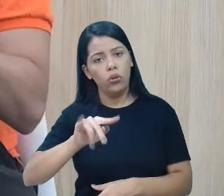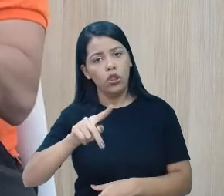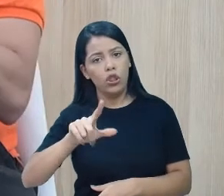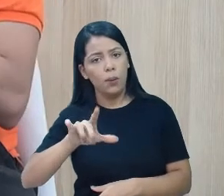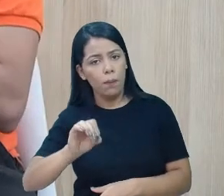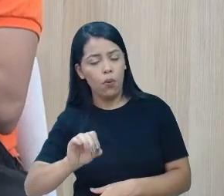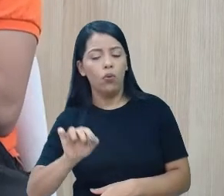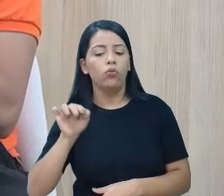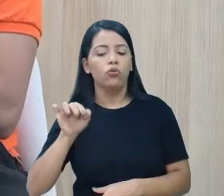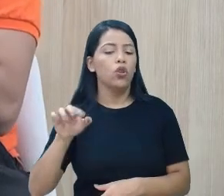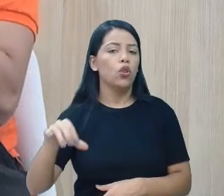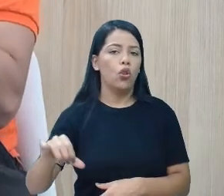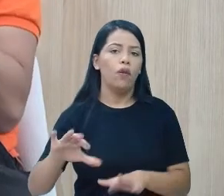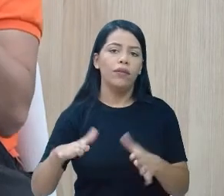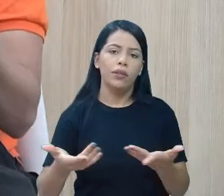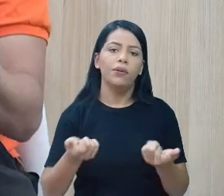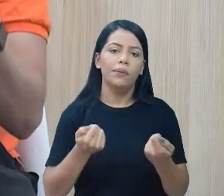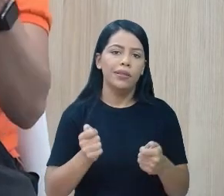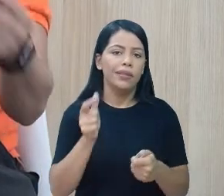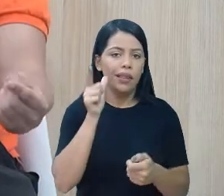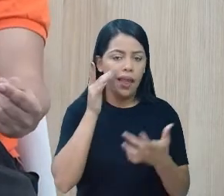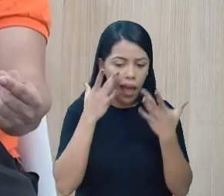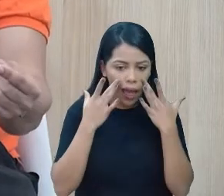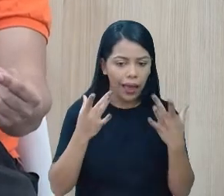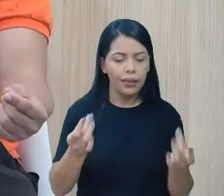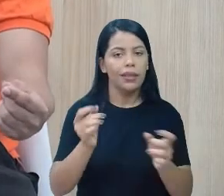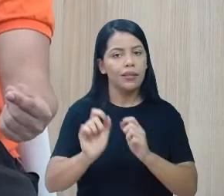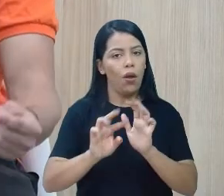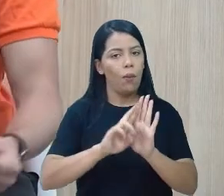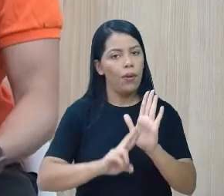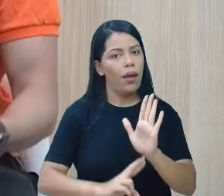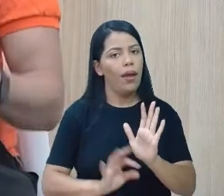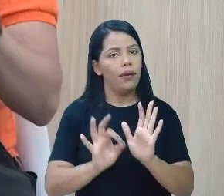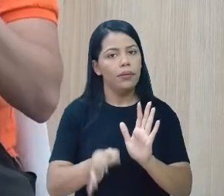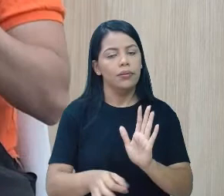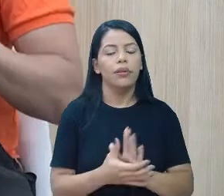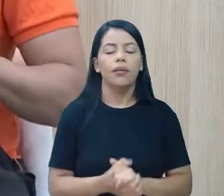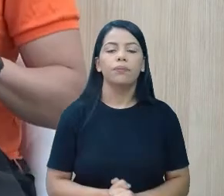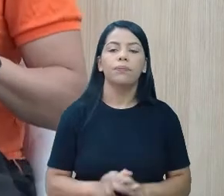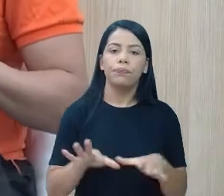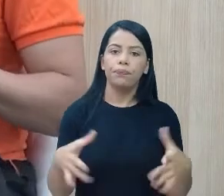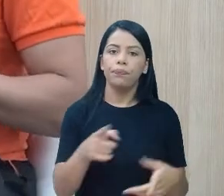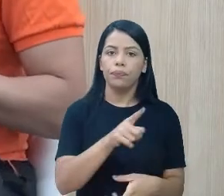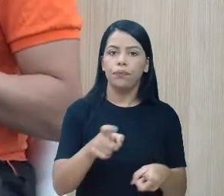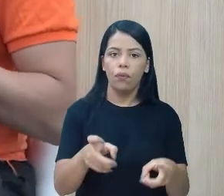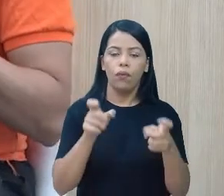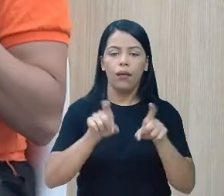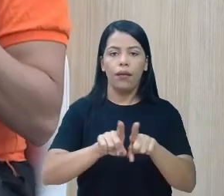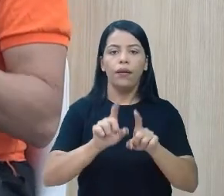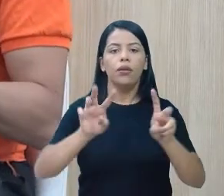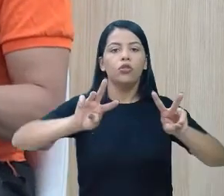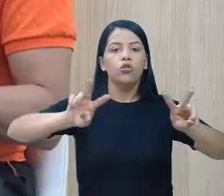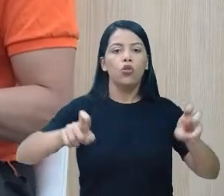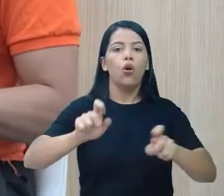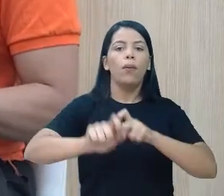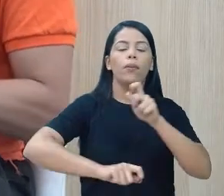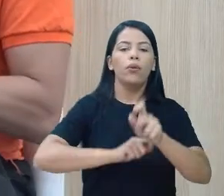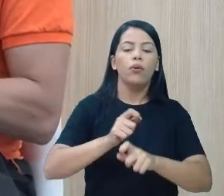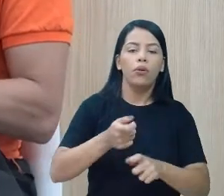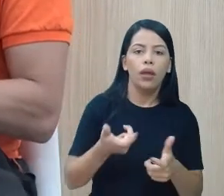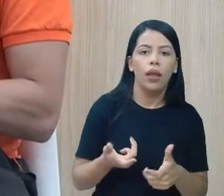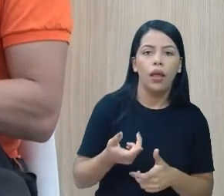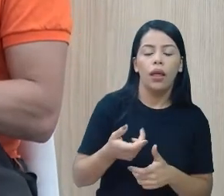aí que foi relacionadas aos critérios de divisibilidade, tá bom? Você pode notar também, em relação aos múltiplos, que